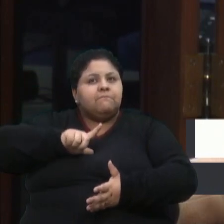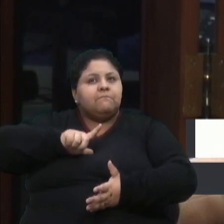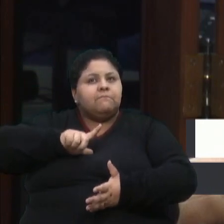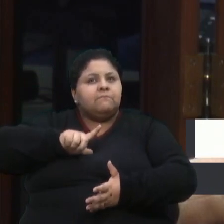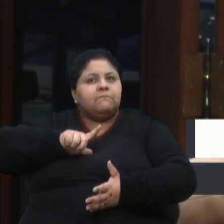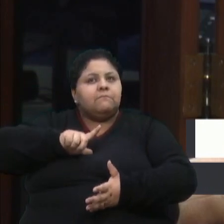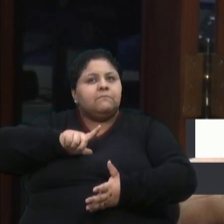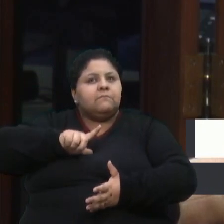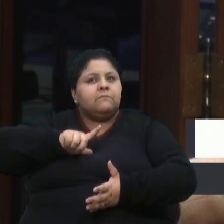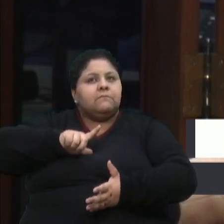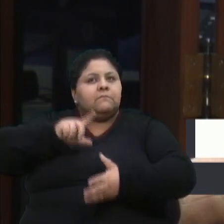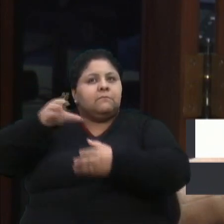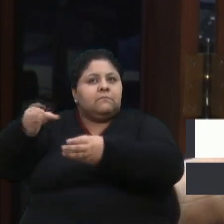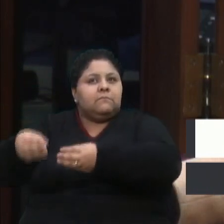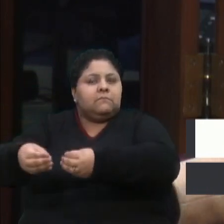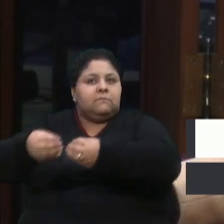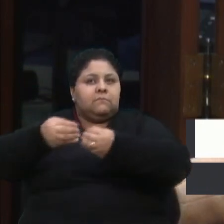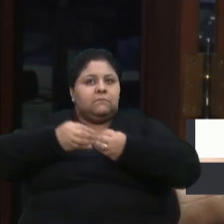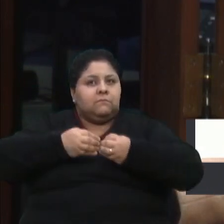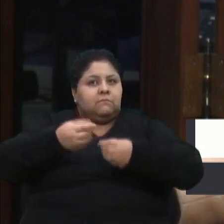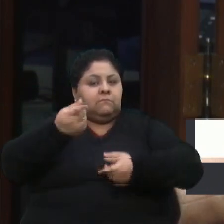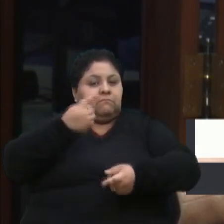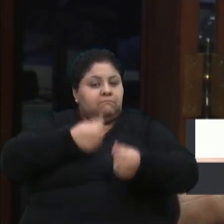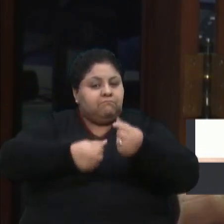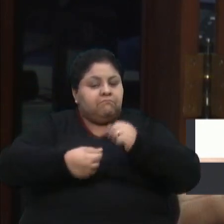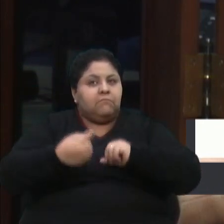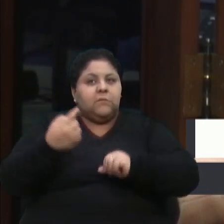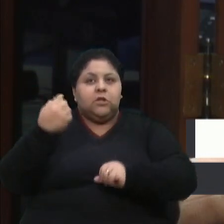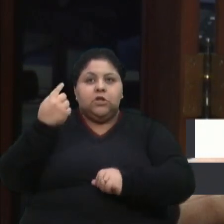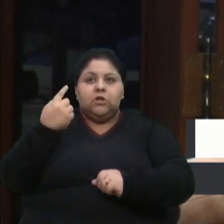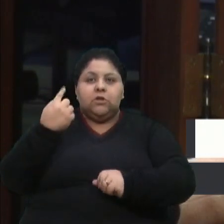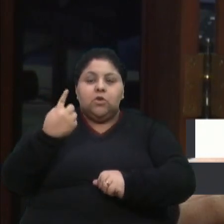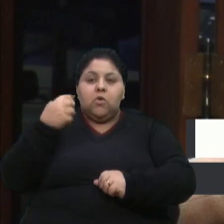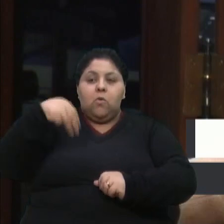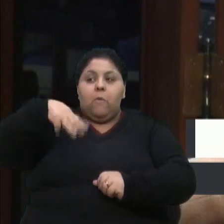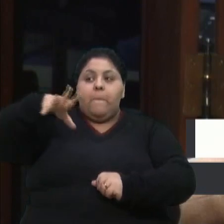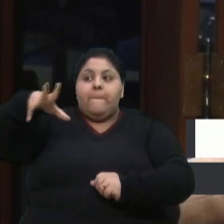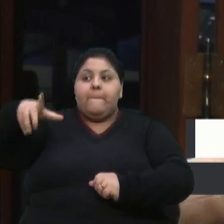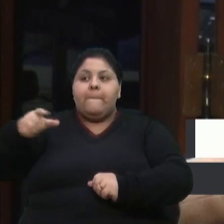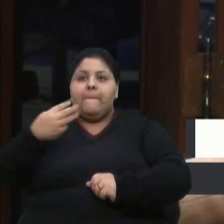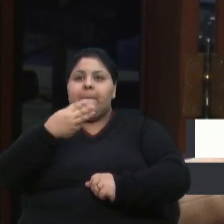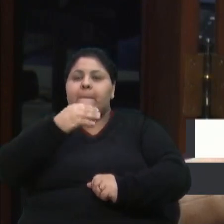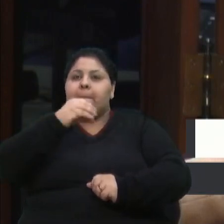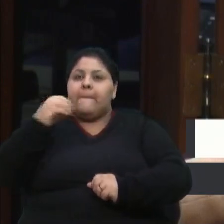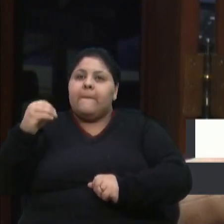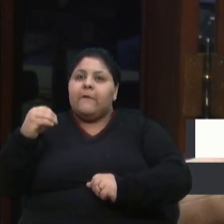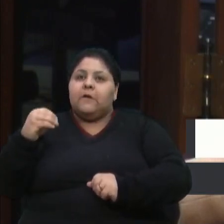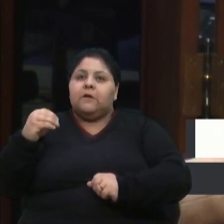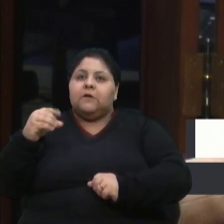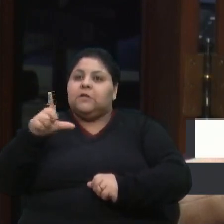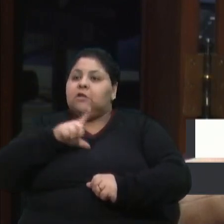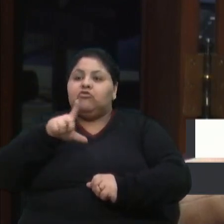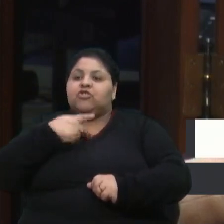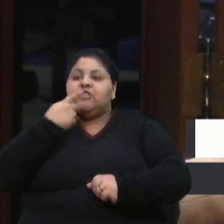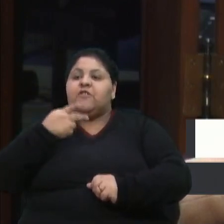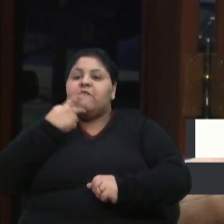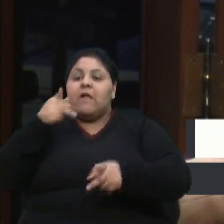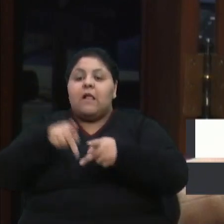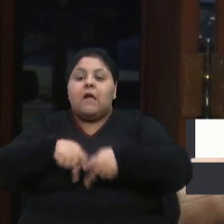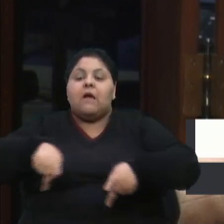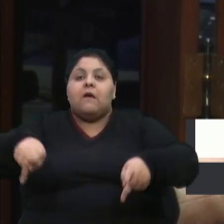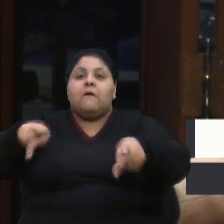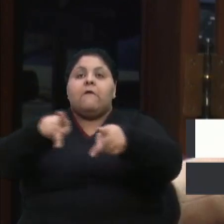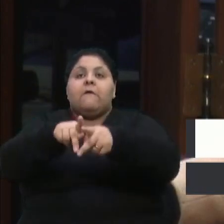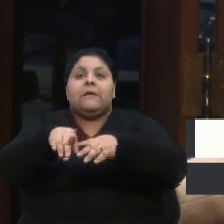tendo recebido esse valor de 1.300.000, ainda não tinha sido falado para a população. Então, a